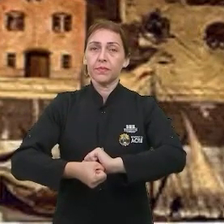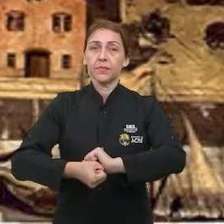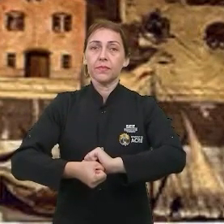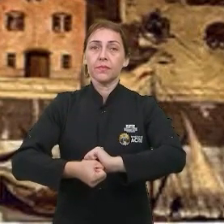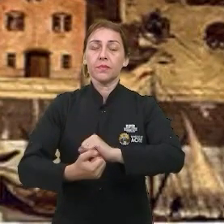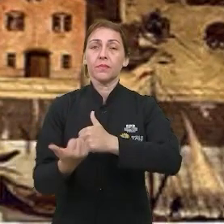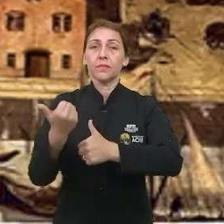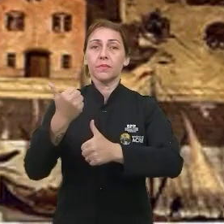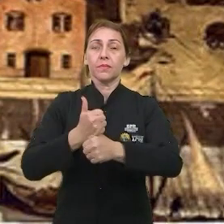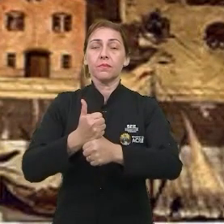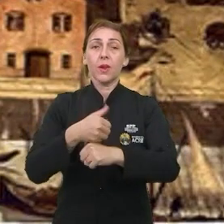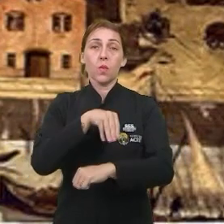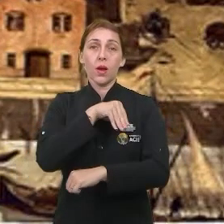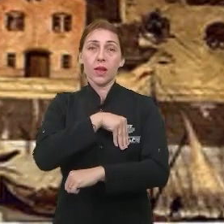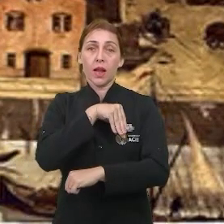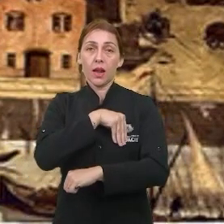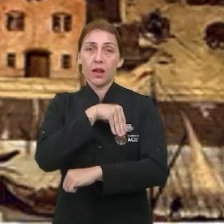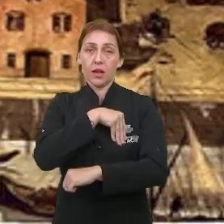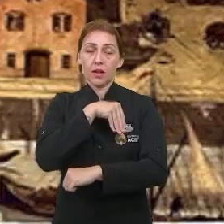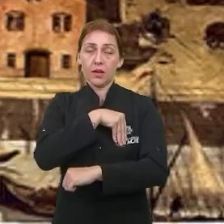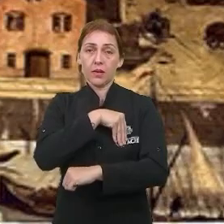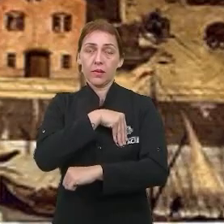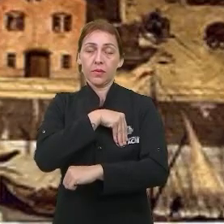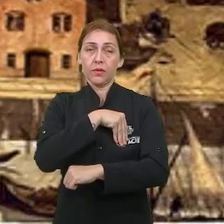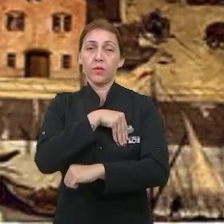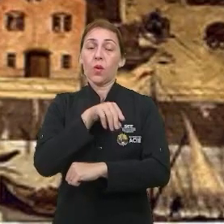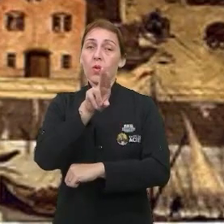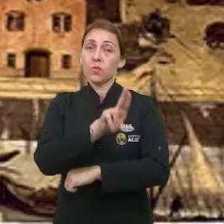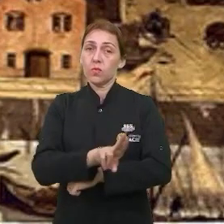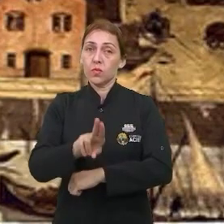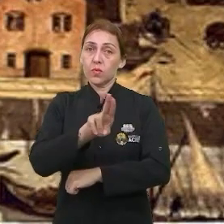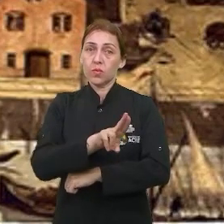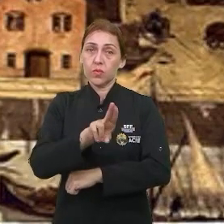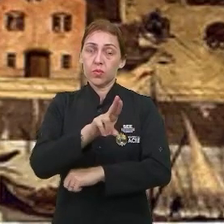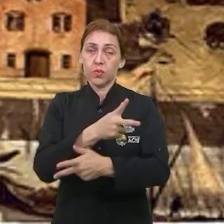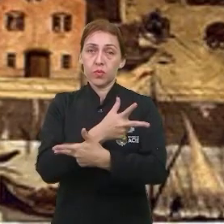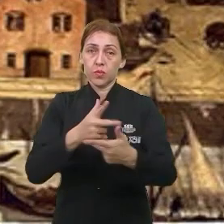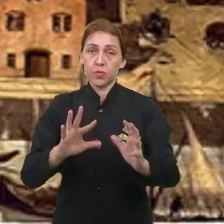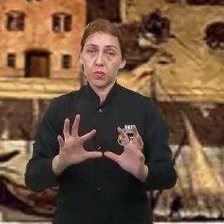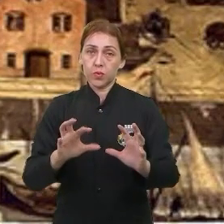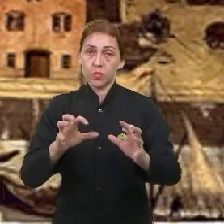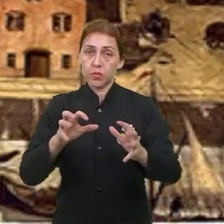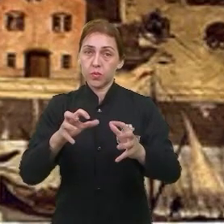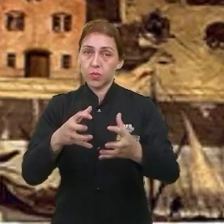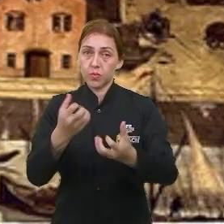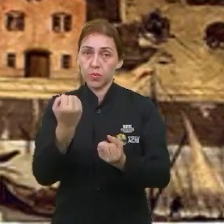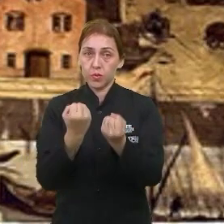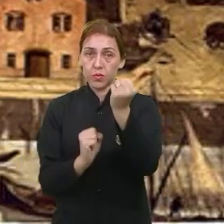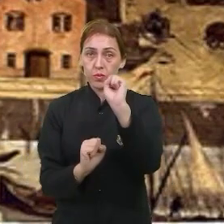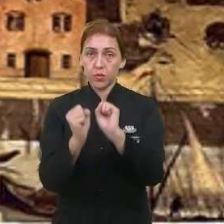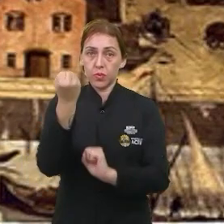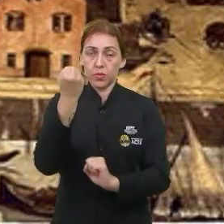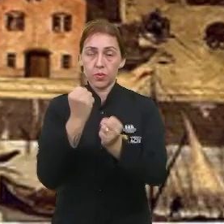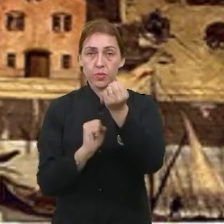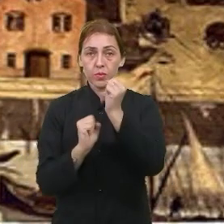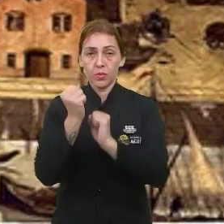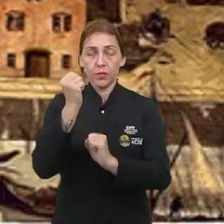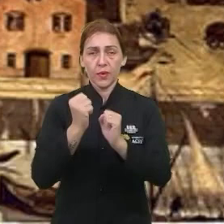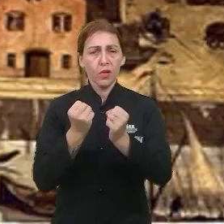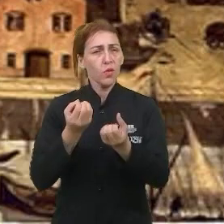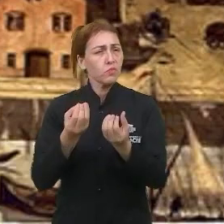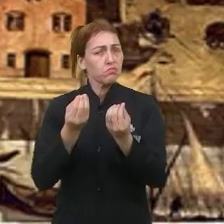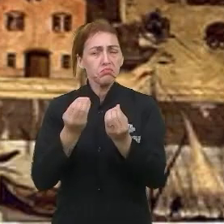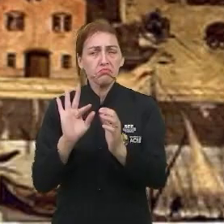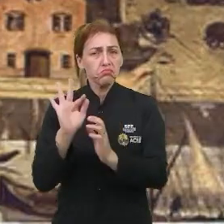pelo assalariado, com o uso de máquinas. Como